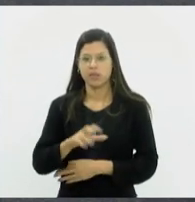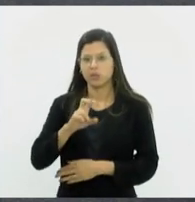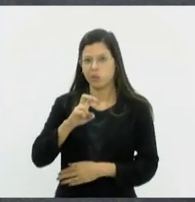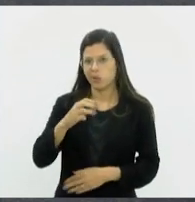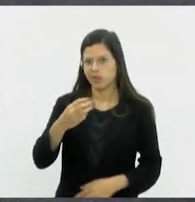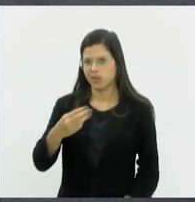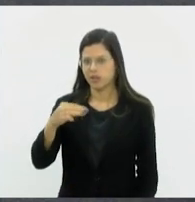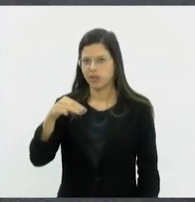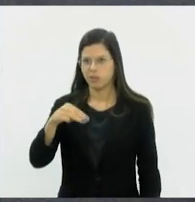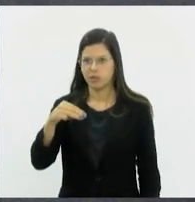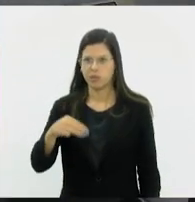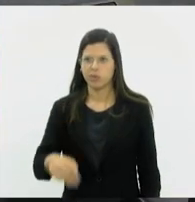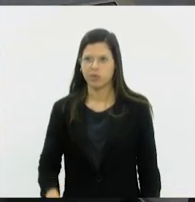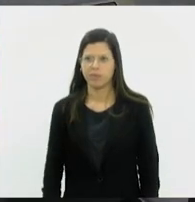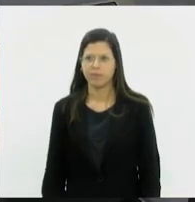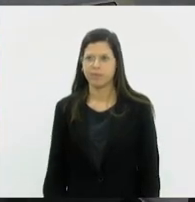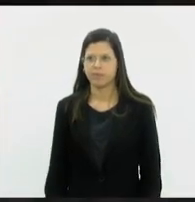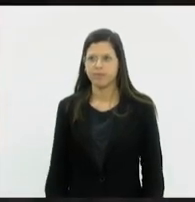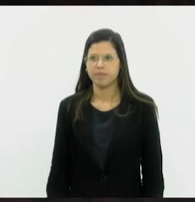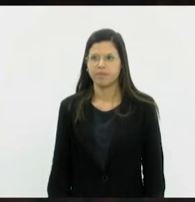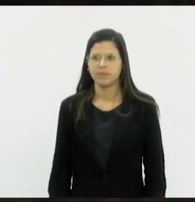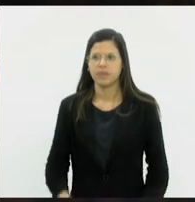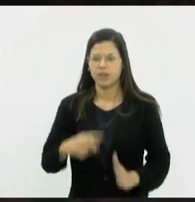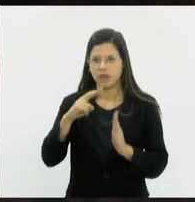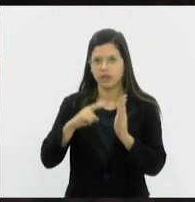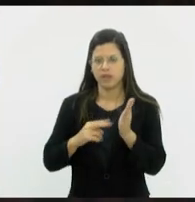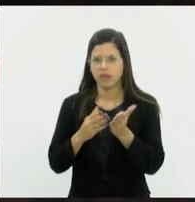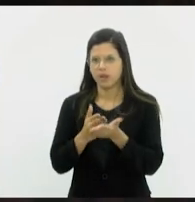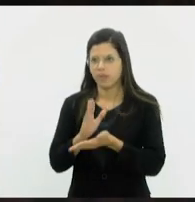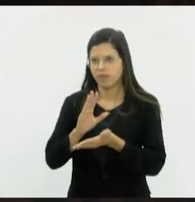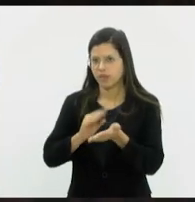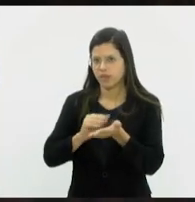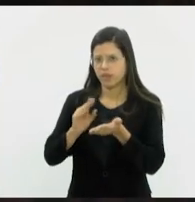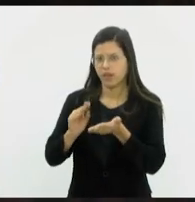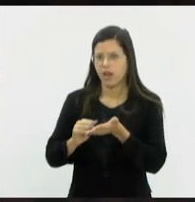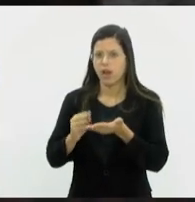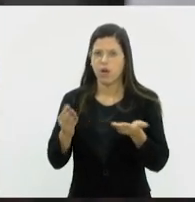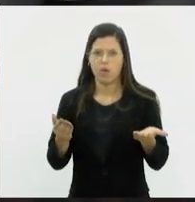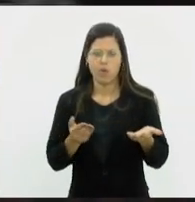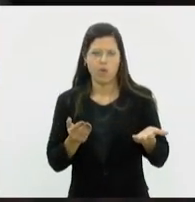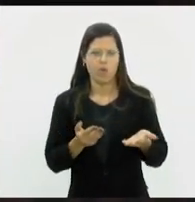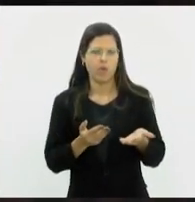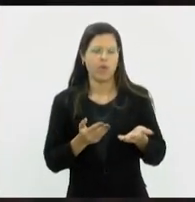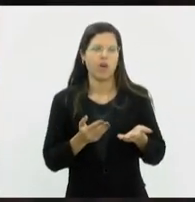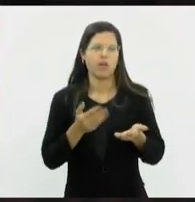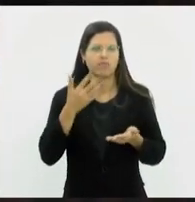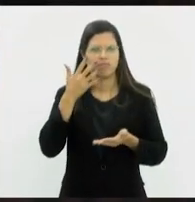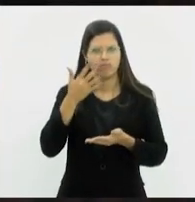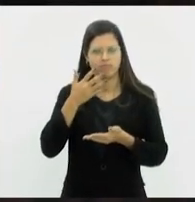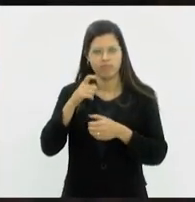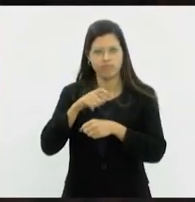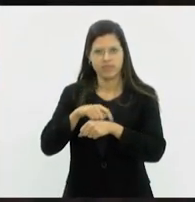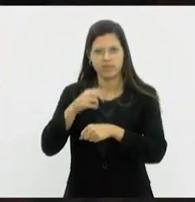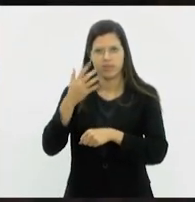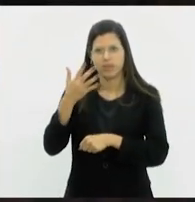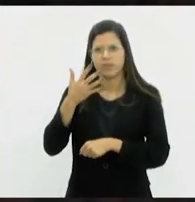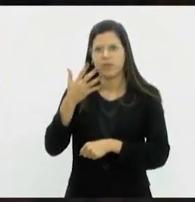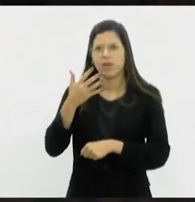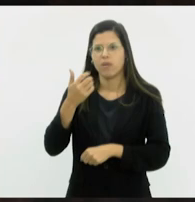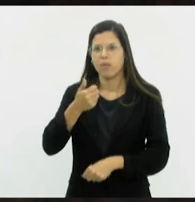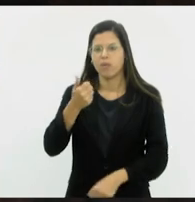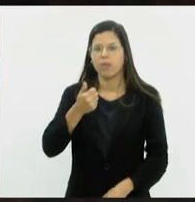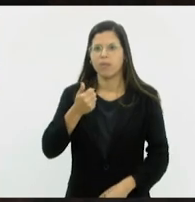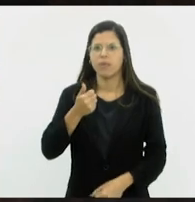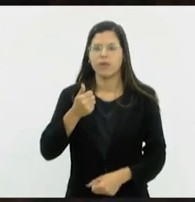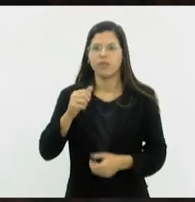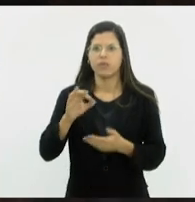53 minutos. Lida e aprovada a ata, passa-se ao expediente inicial. Primeira oradora inscrita